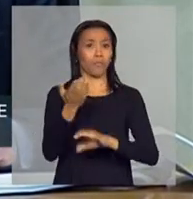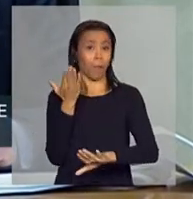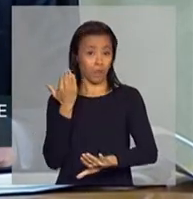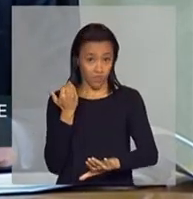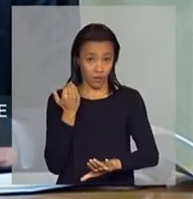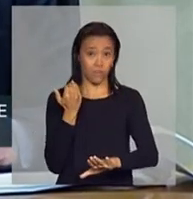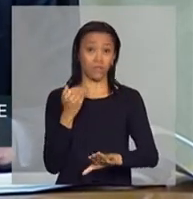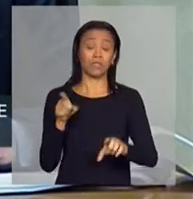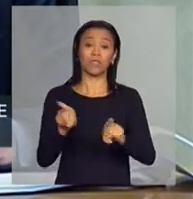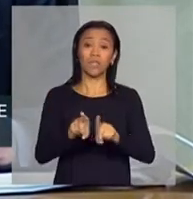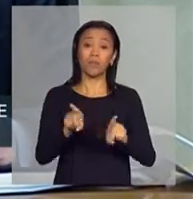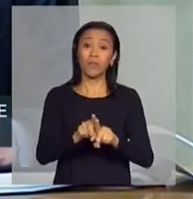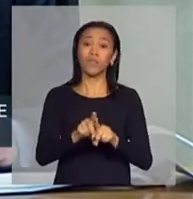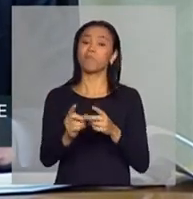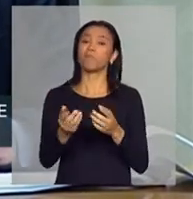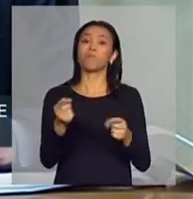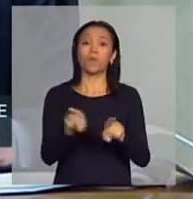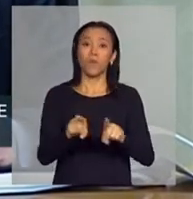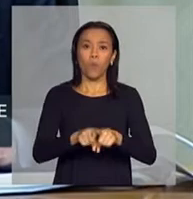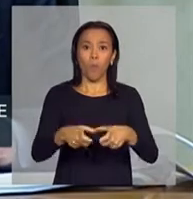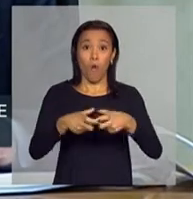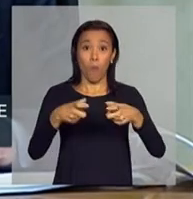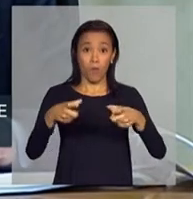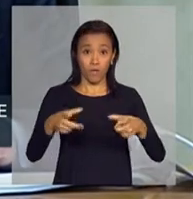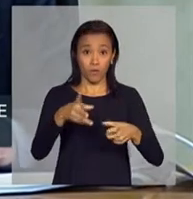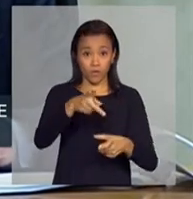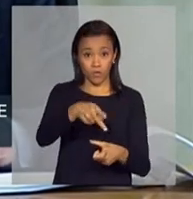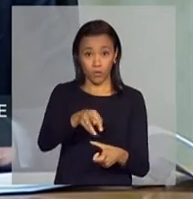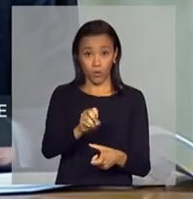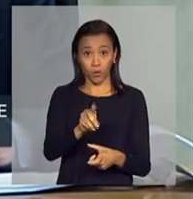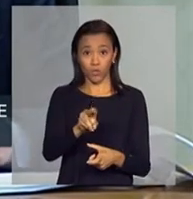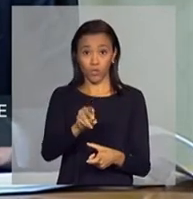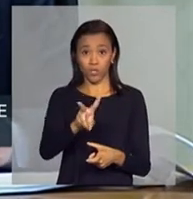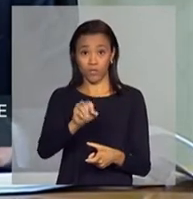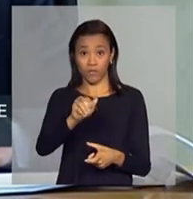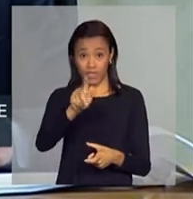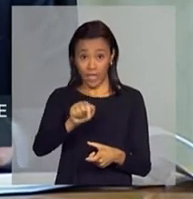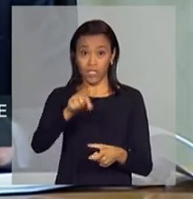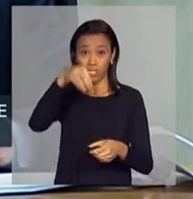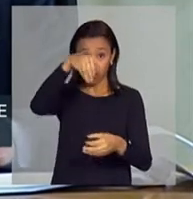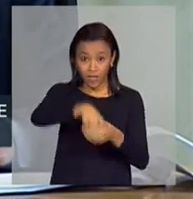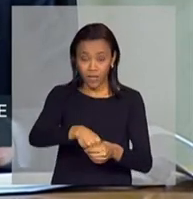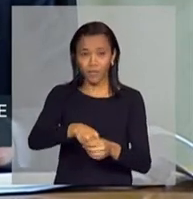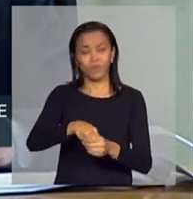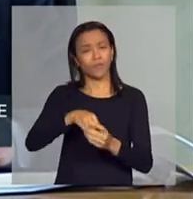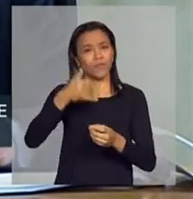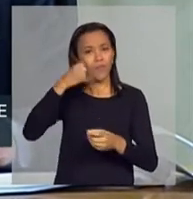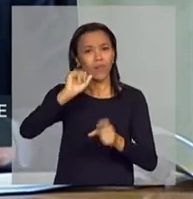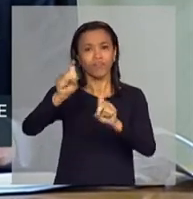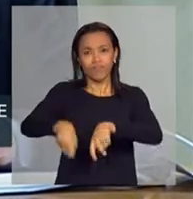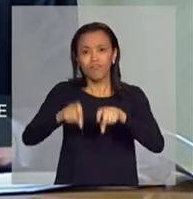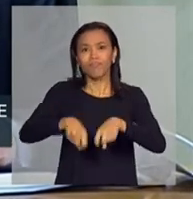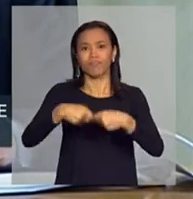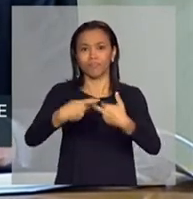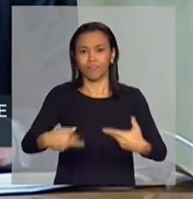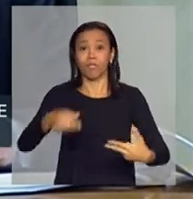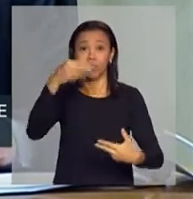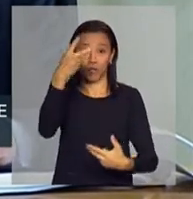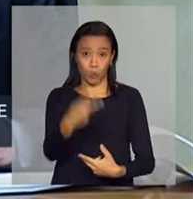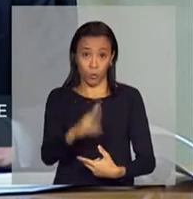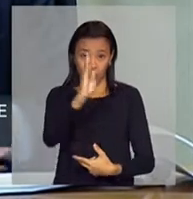deve também a um aumento de produtividade da produção agropecuária brasileira 9.7